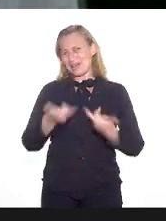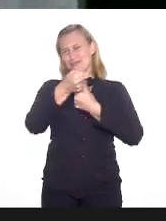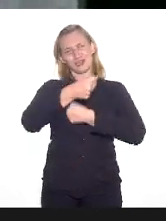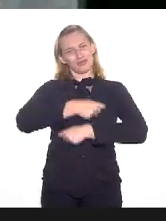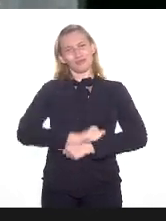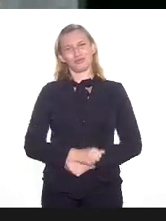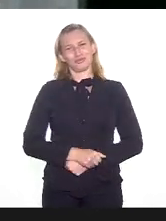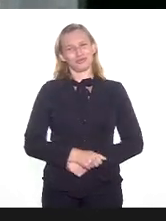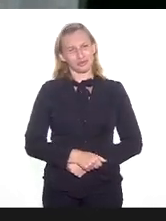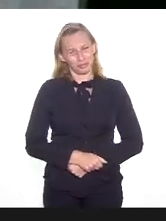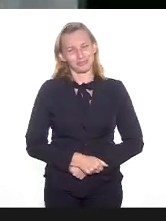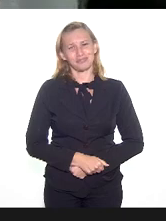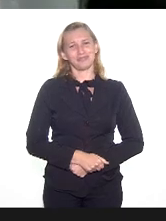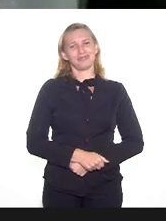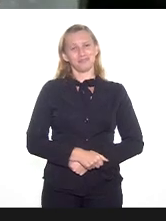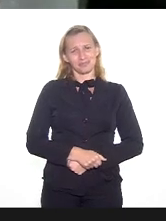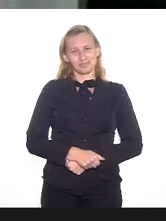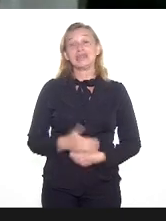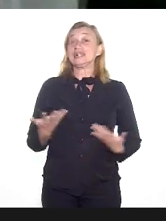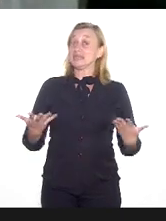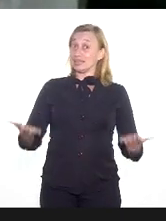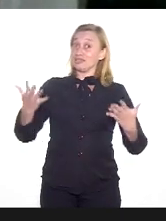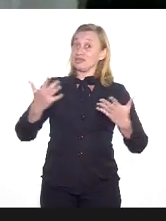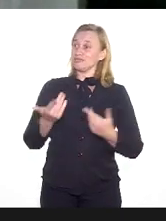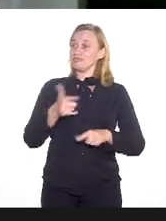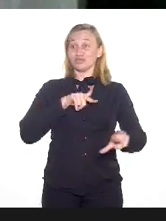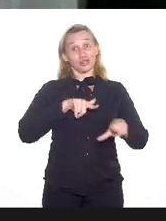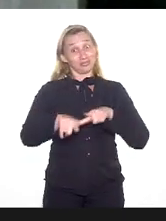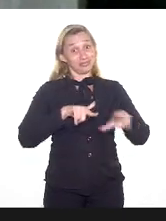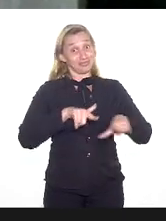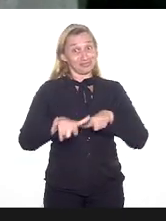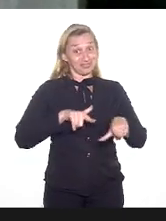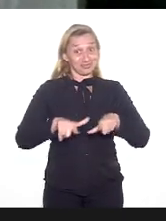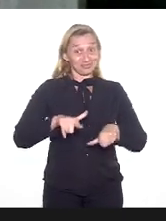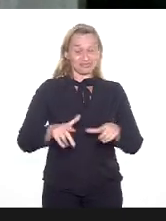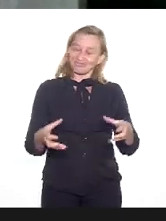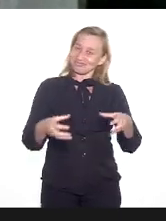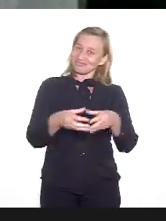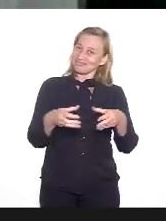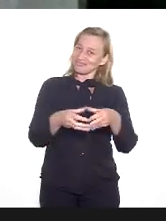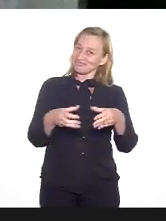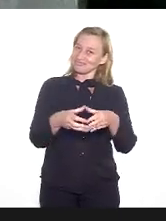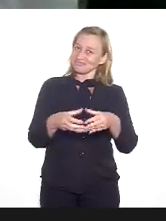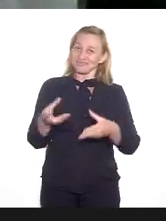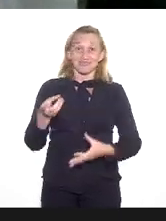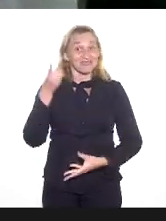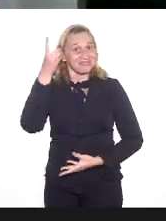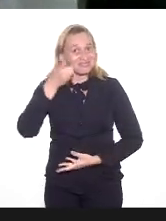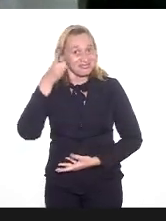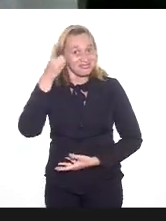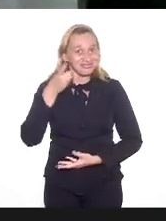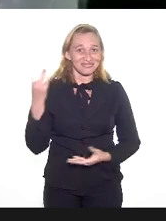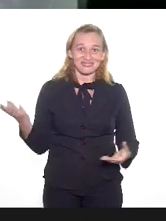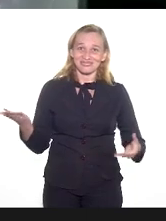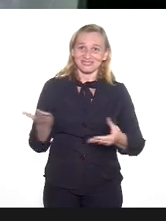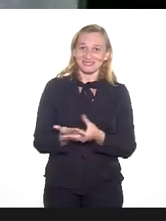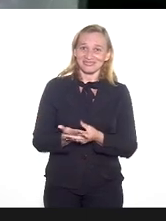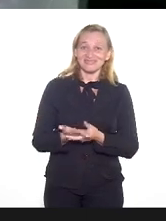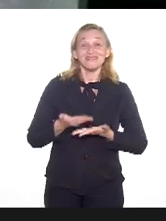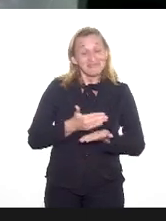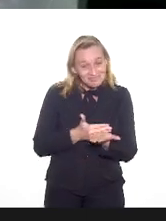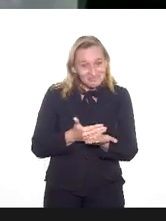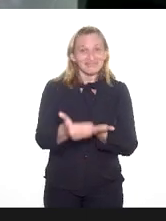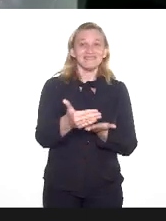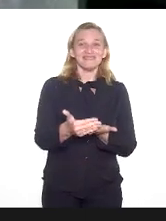exemplar. Então, os trabalhos, a Comissão Parlamentar de Inquérito, desde o seu